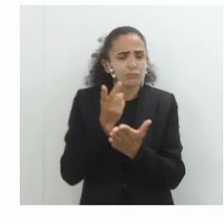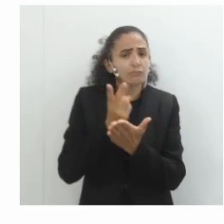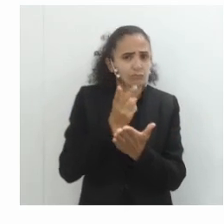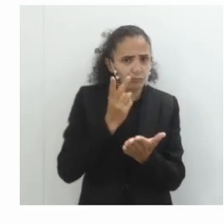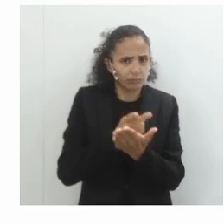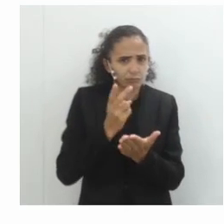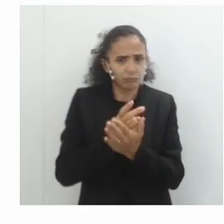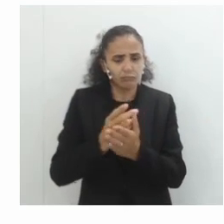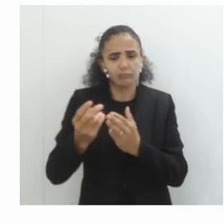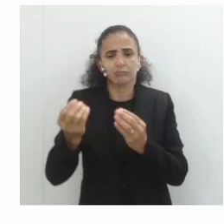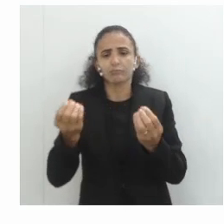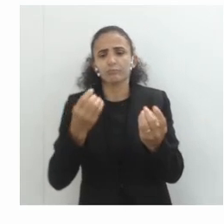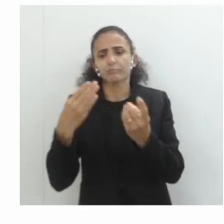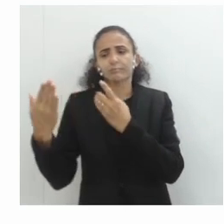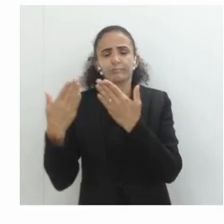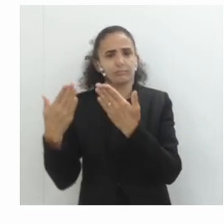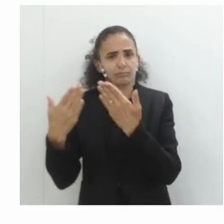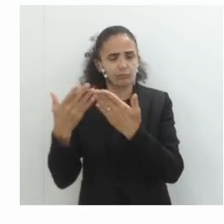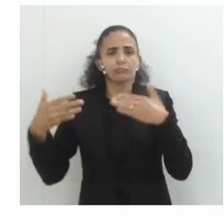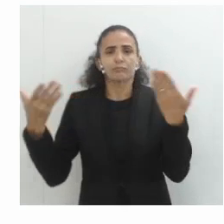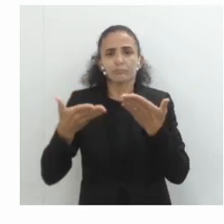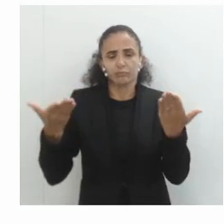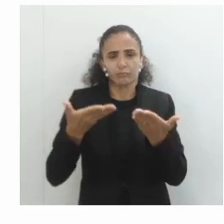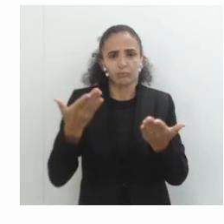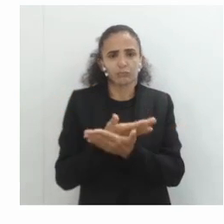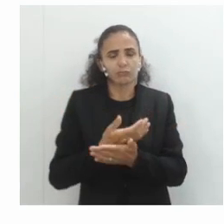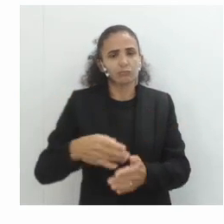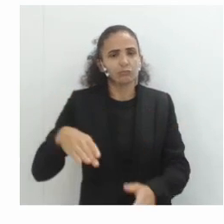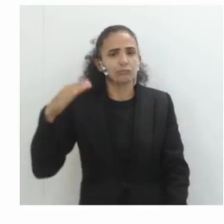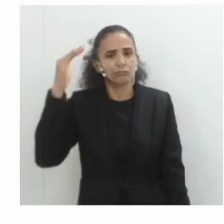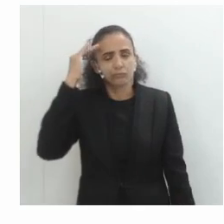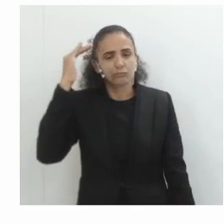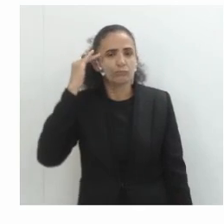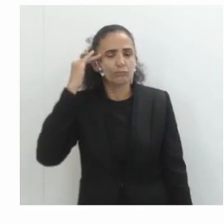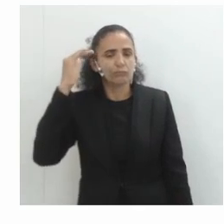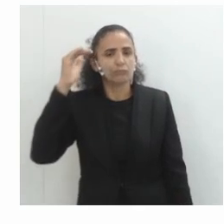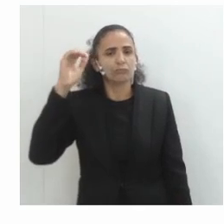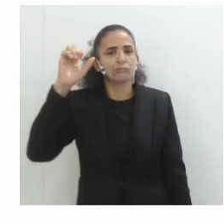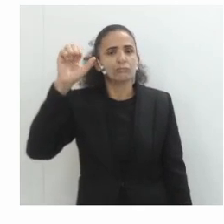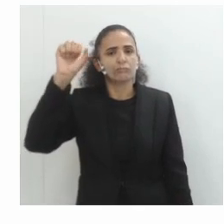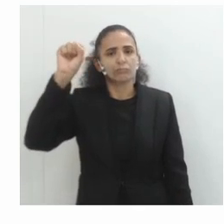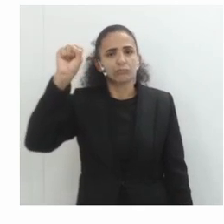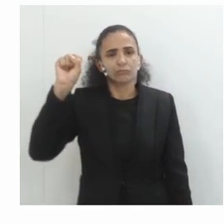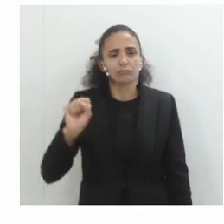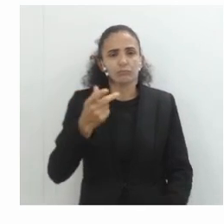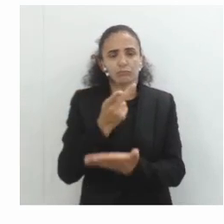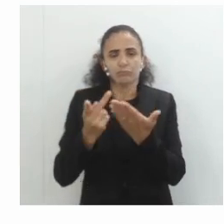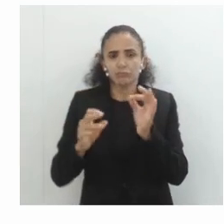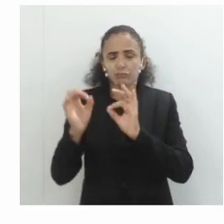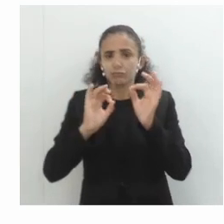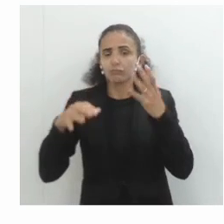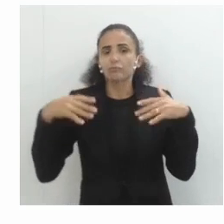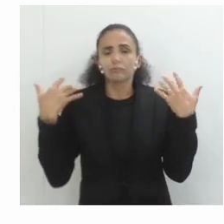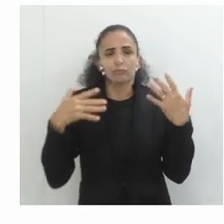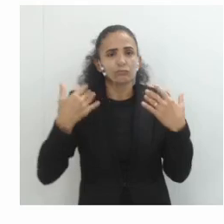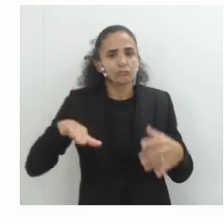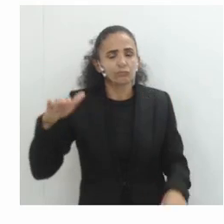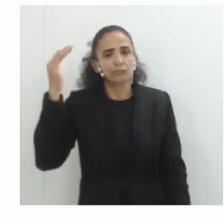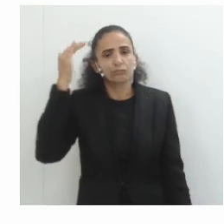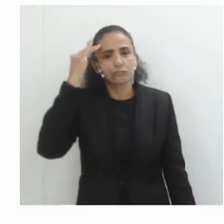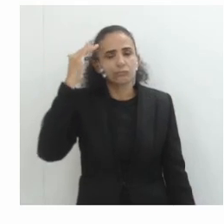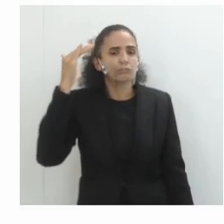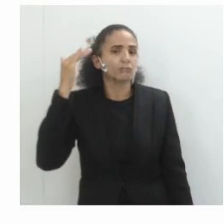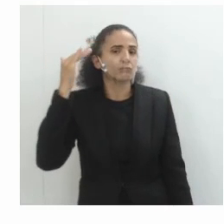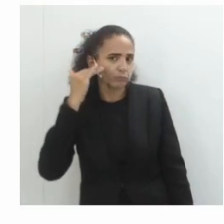muito discutido atualmente, que é a questão da Coreia do Norte e a tensão nuclear. A Coreia do Norte é um